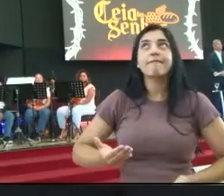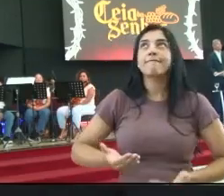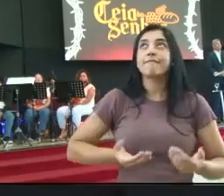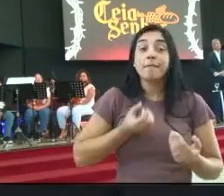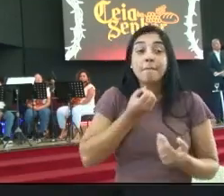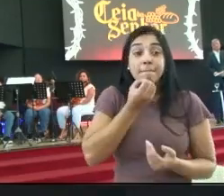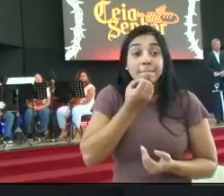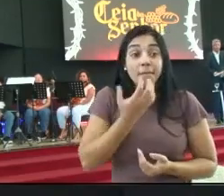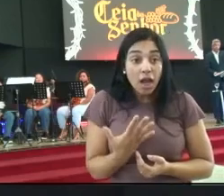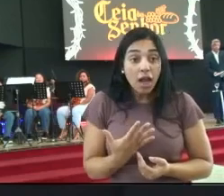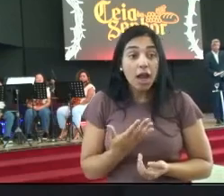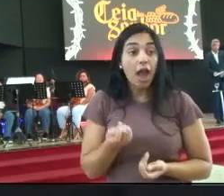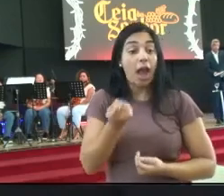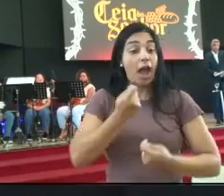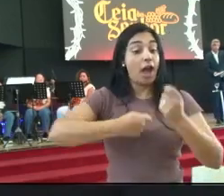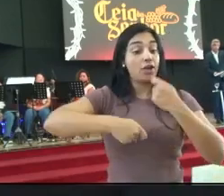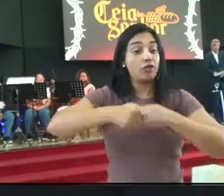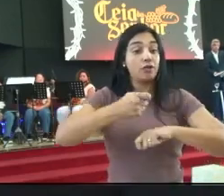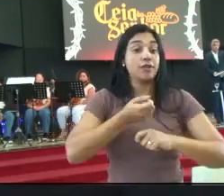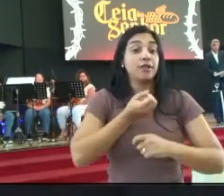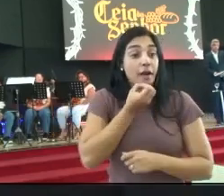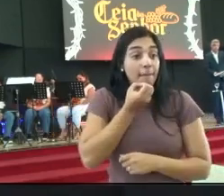um bom administrador